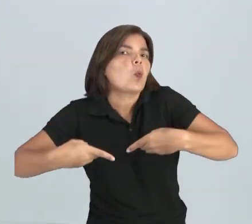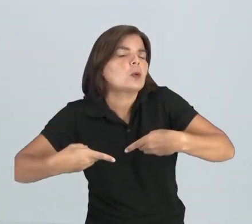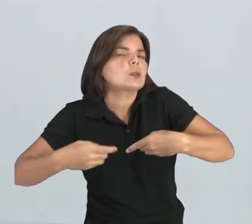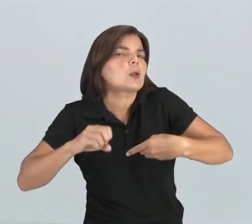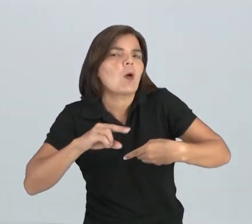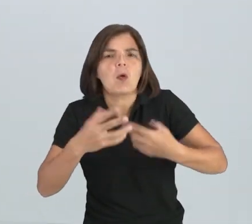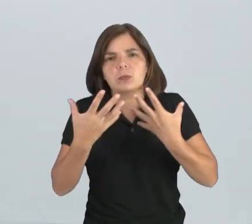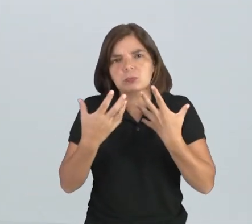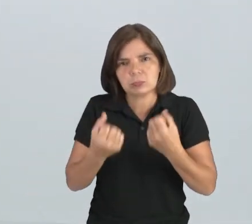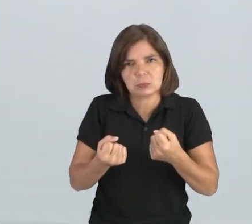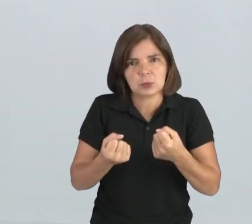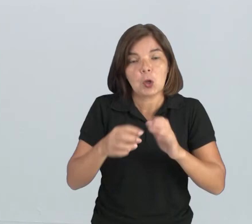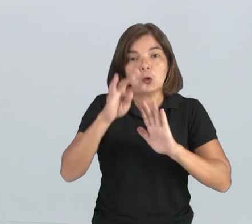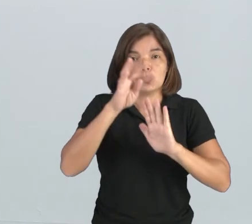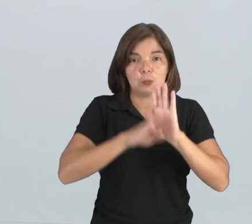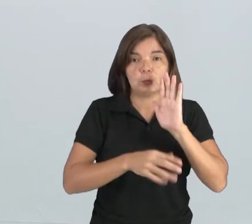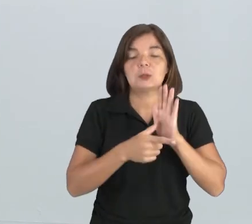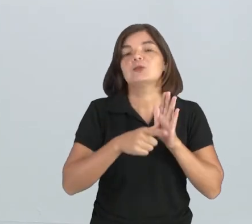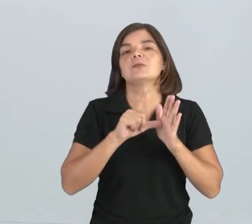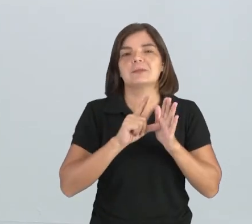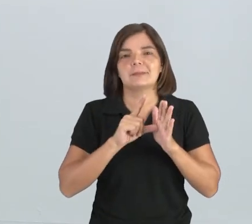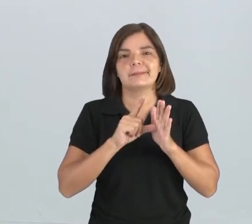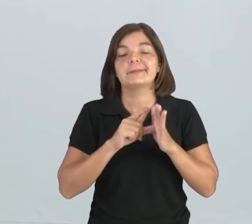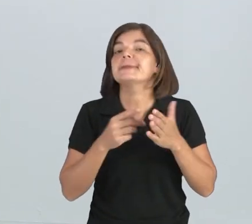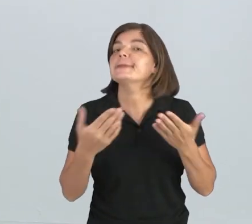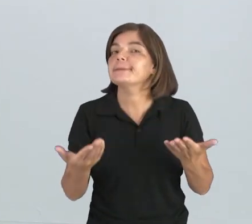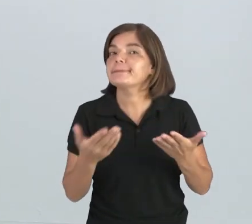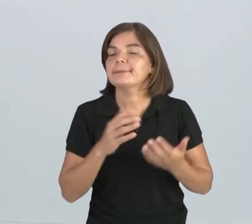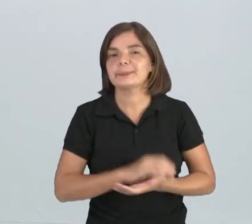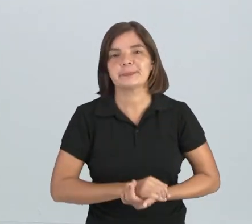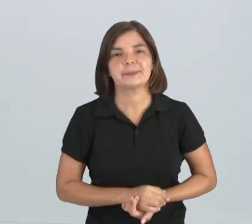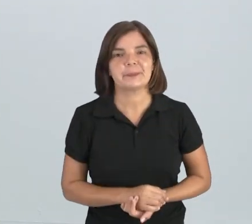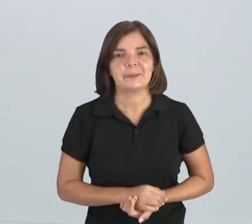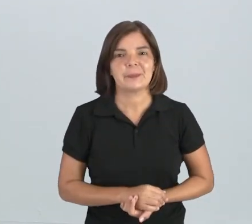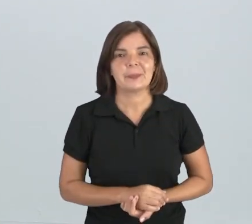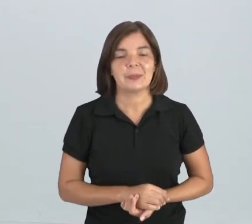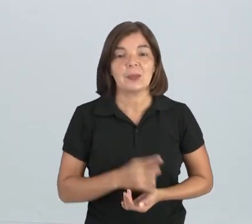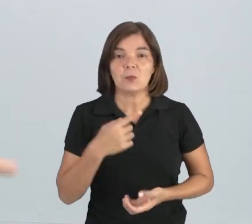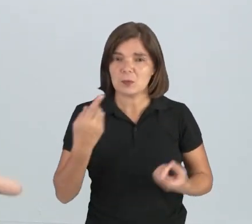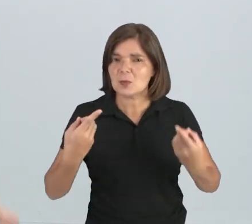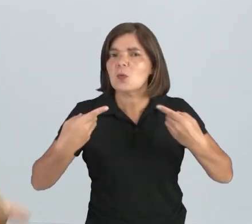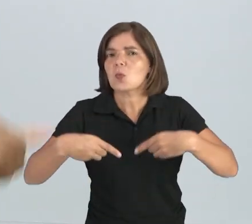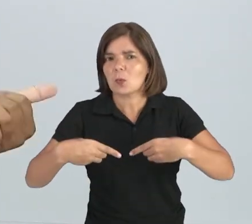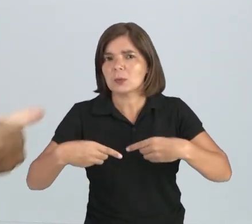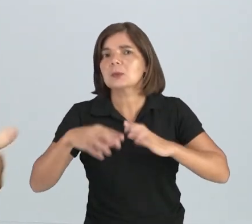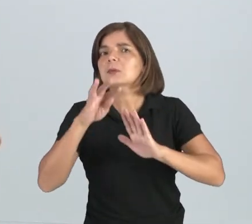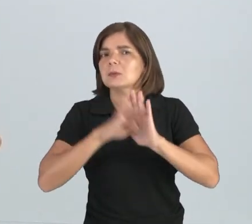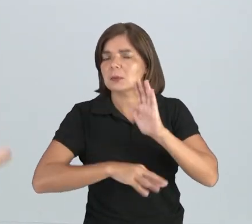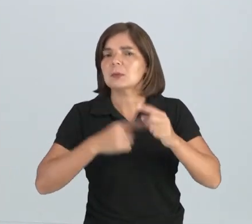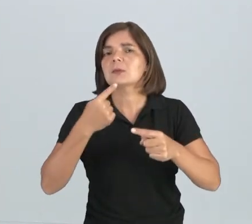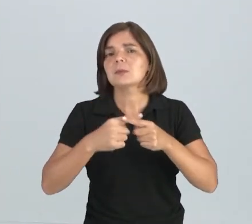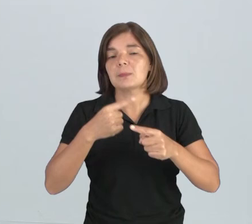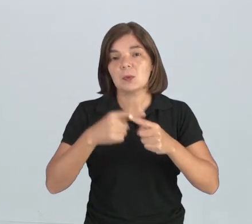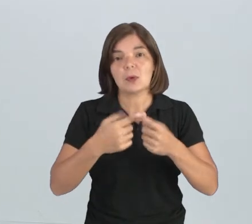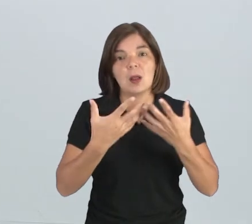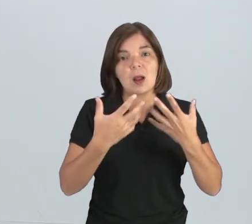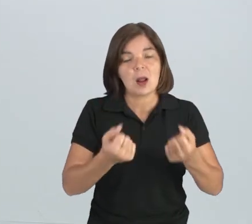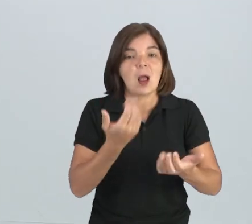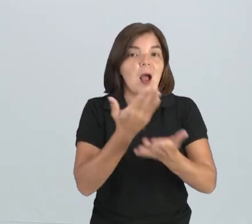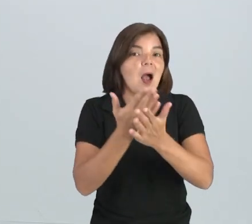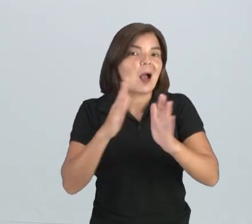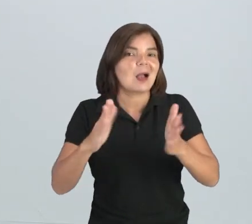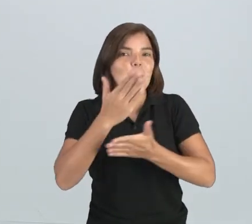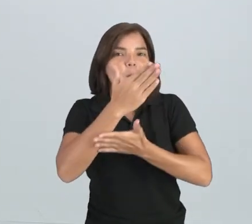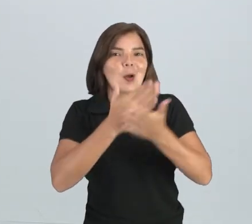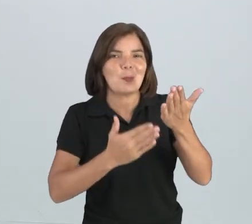ou a favor do texto anterior? E aí? Você vai ser contra o texto, porque o texto lá está defendendo acabar com a